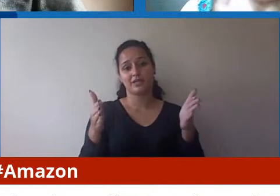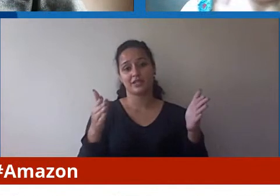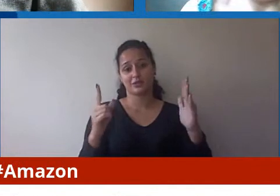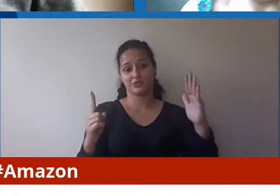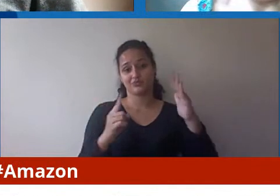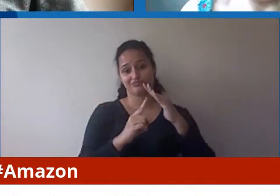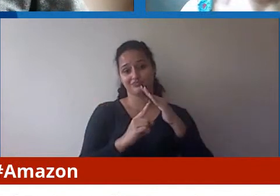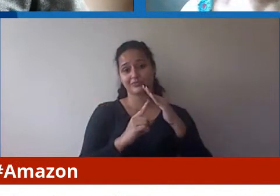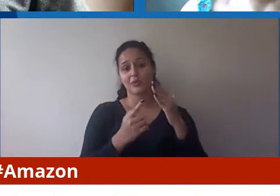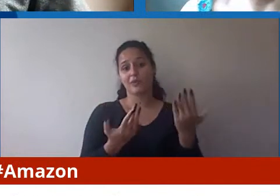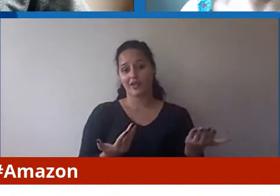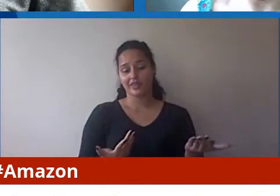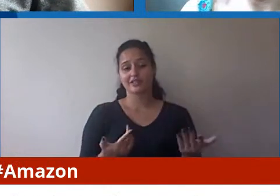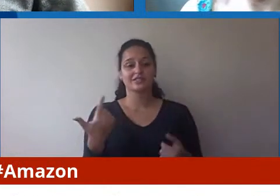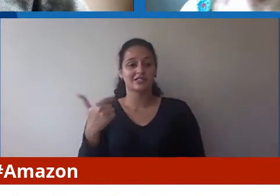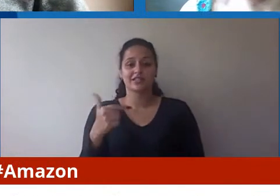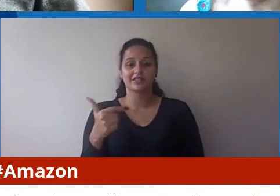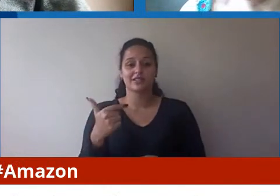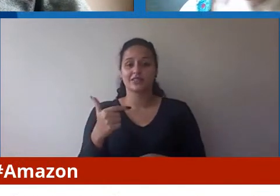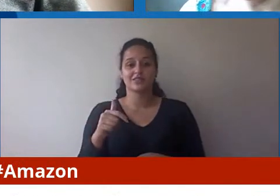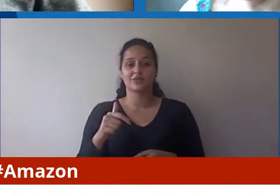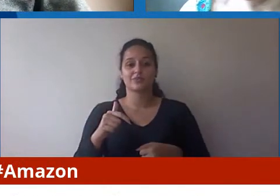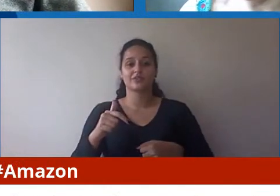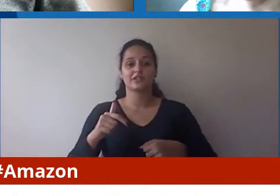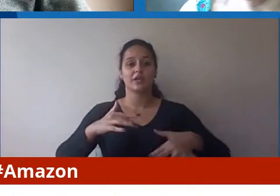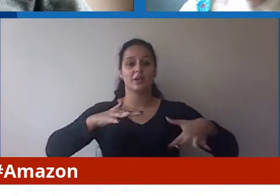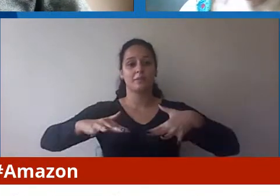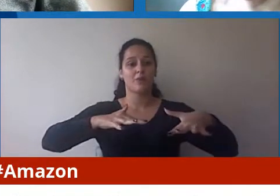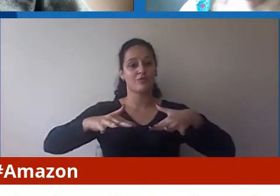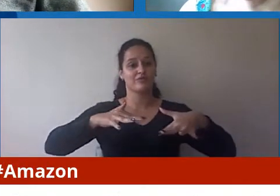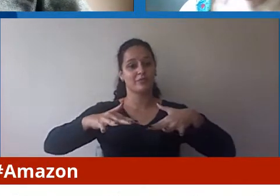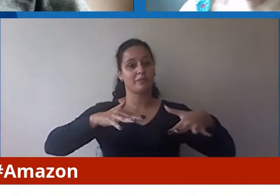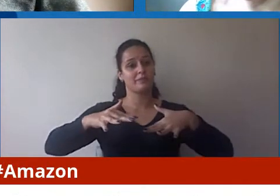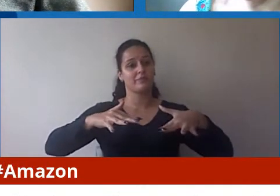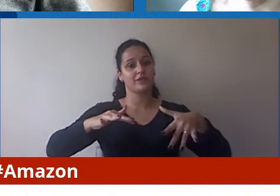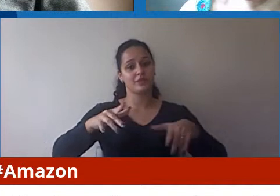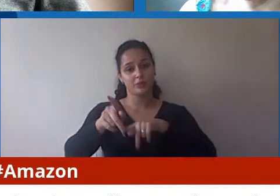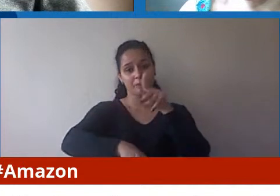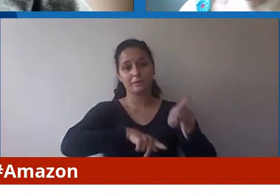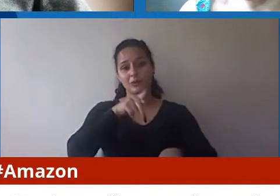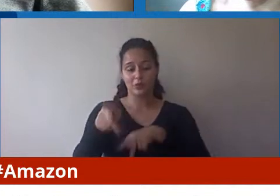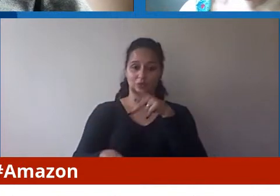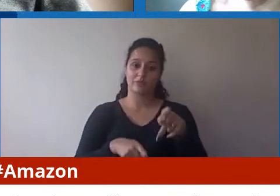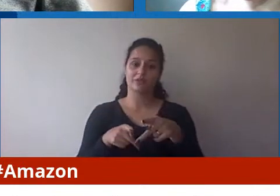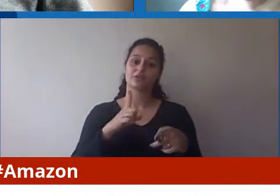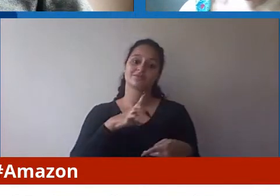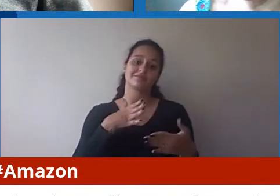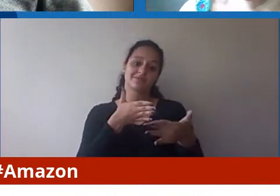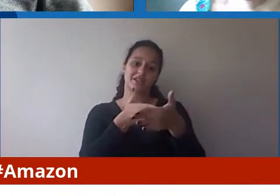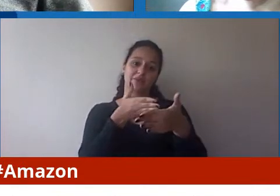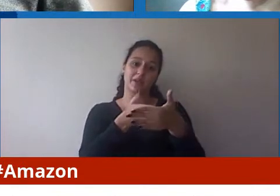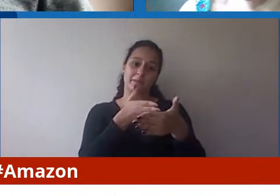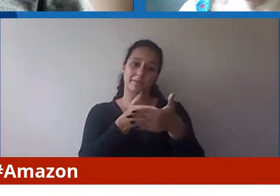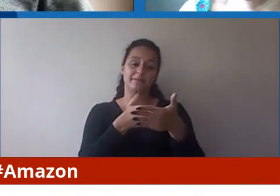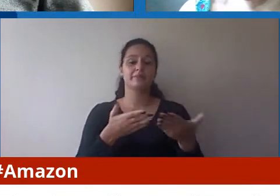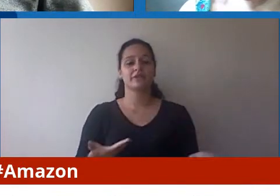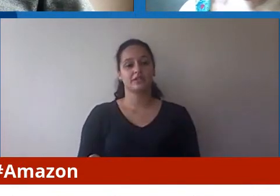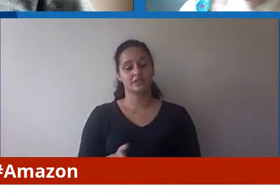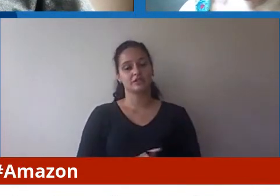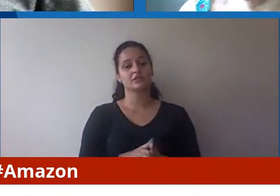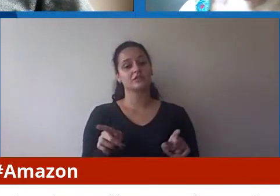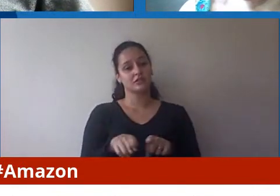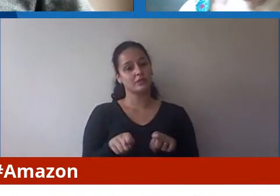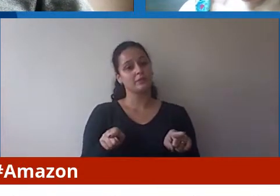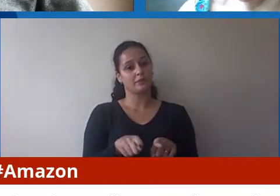candidatos ficam muito, muito limitados para poder fazer política de massa, né? Além do mais, que tem outras duas limitações,